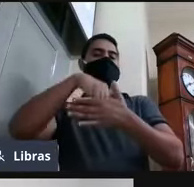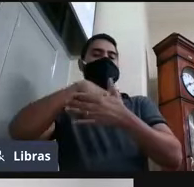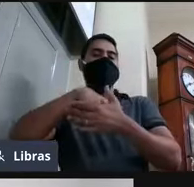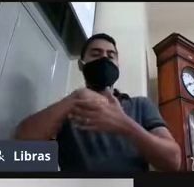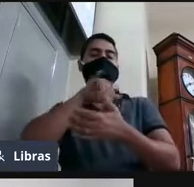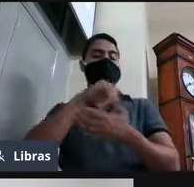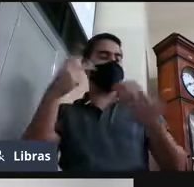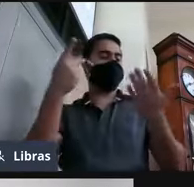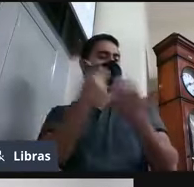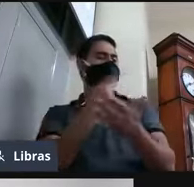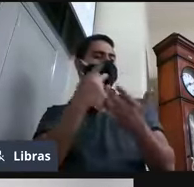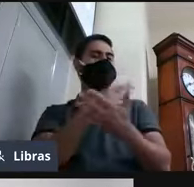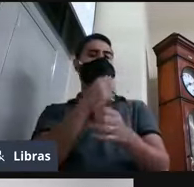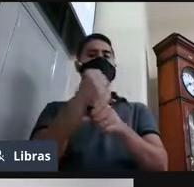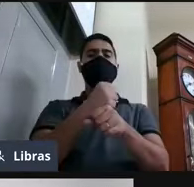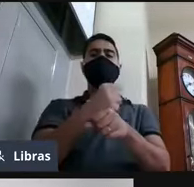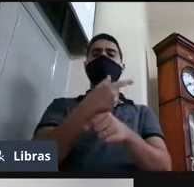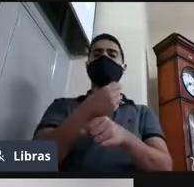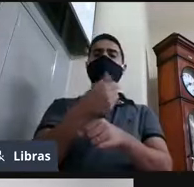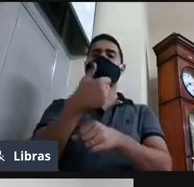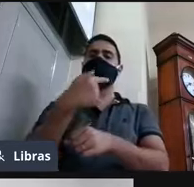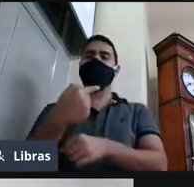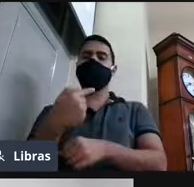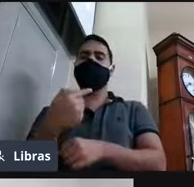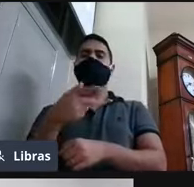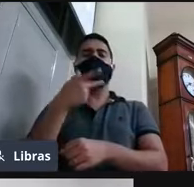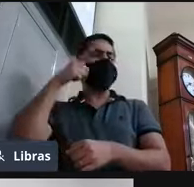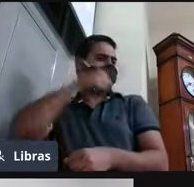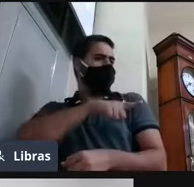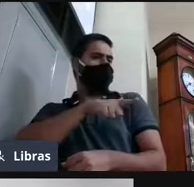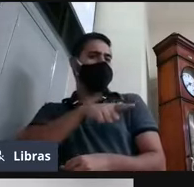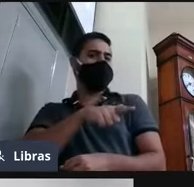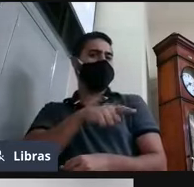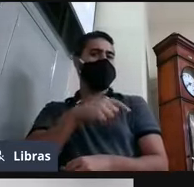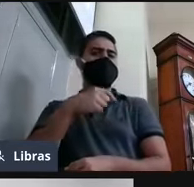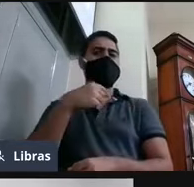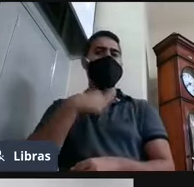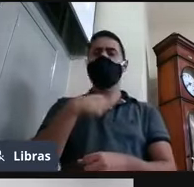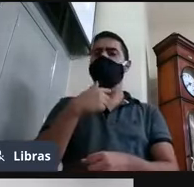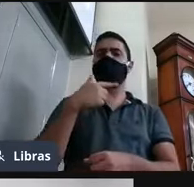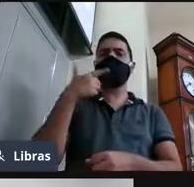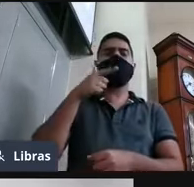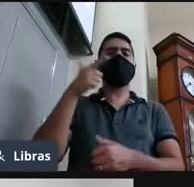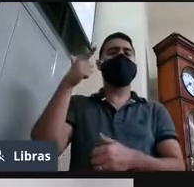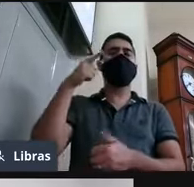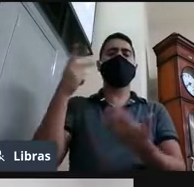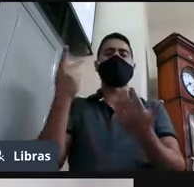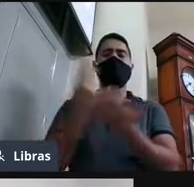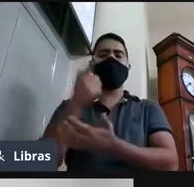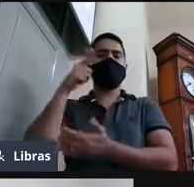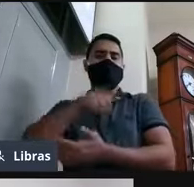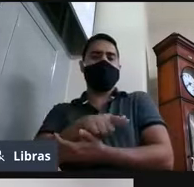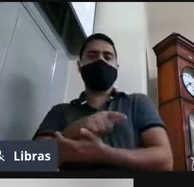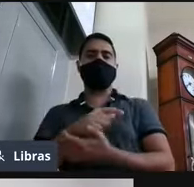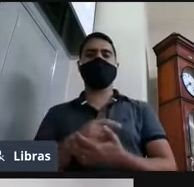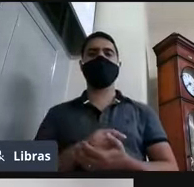os erros de 2017 se repetissem em 2018. Falo de novo. Não deixe que os erros repitam. Não tenho nenhum